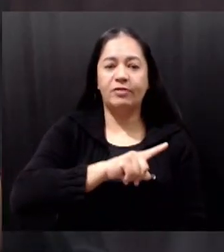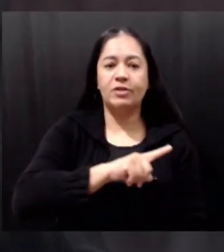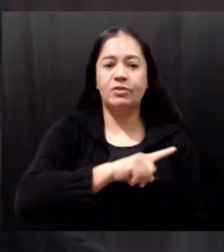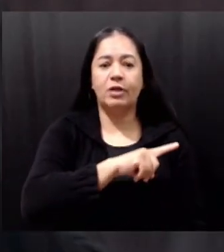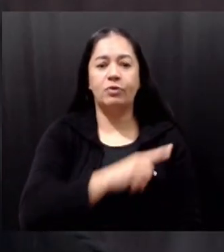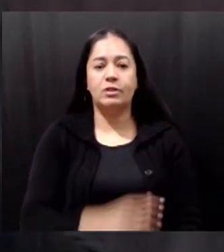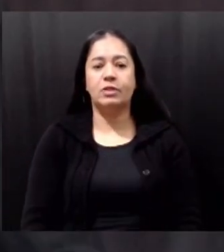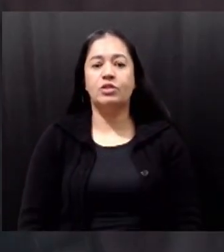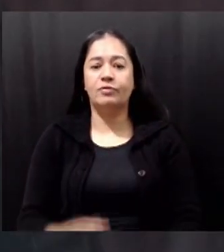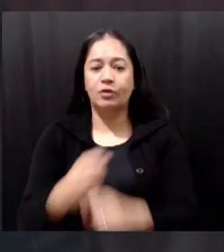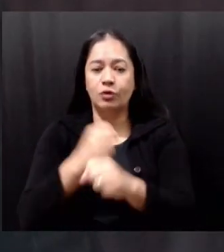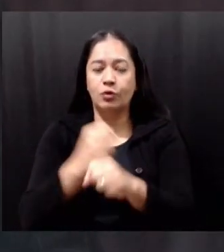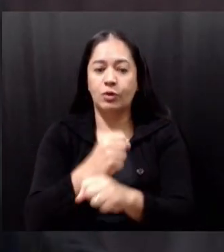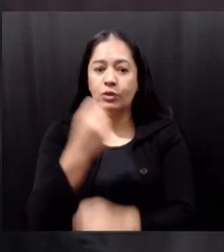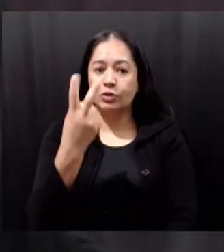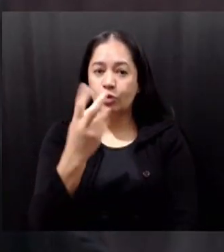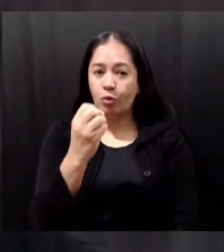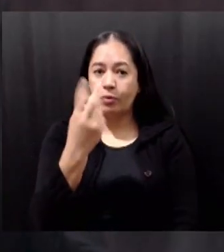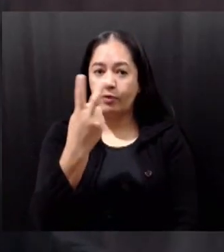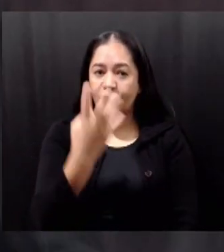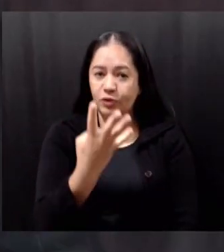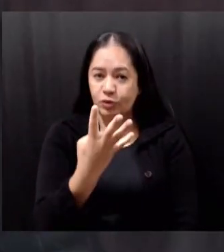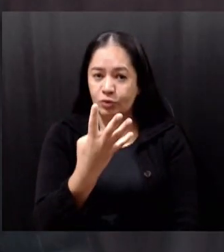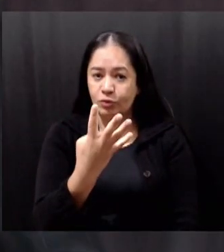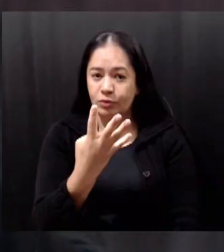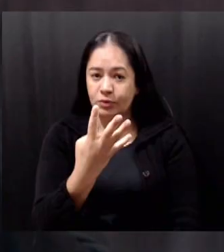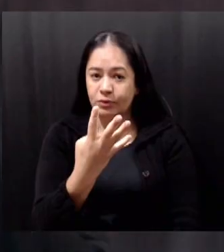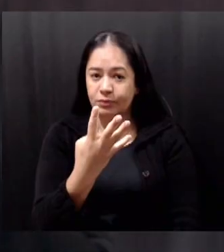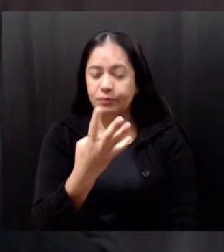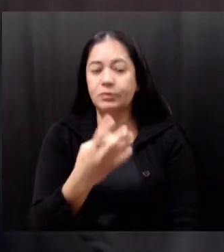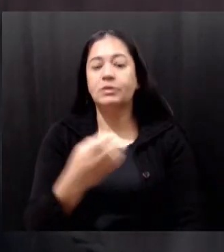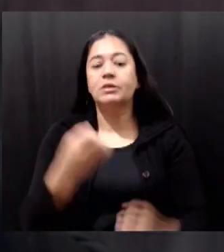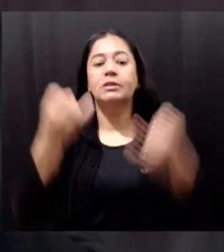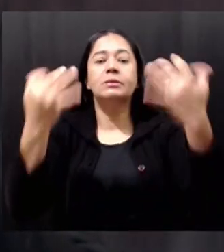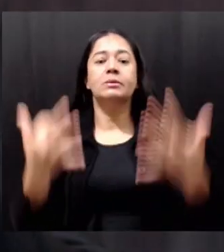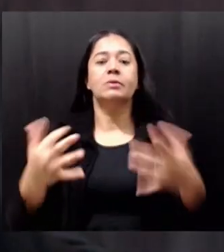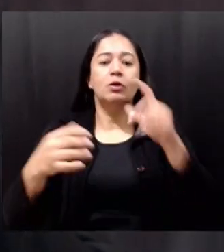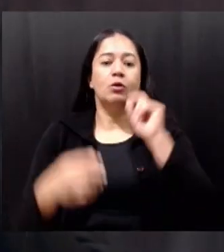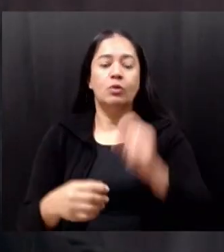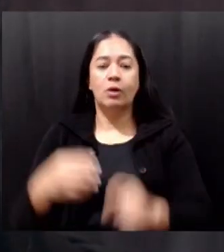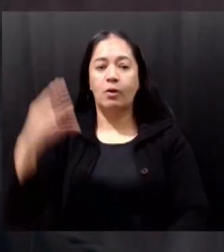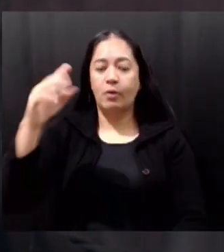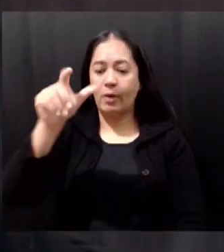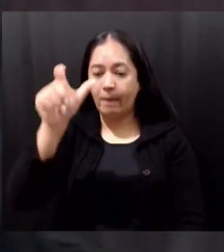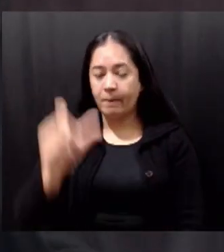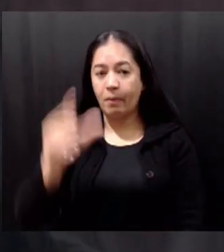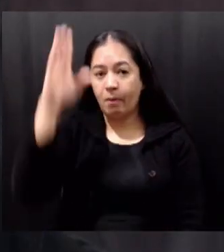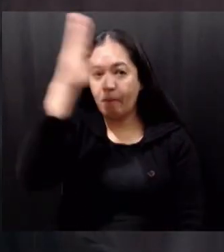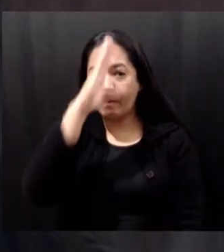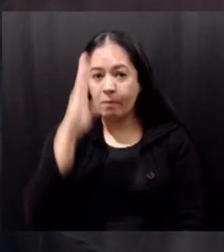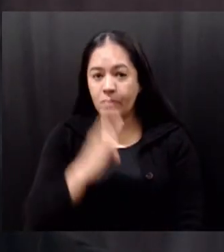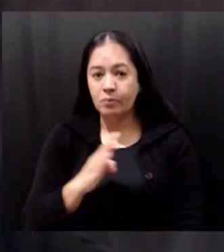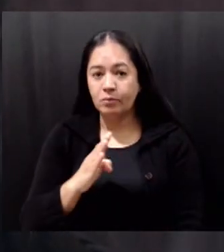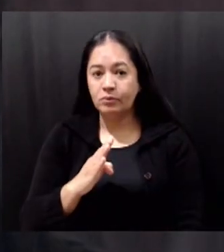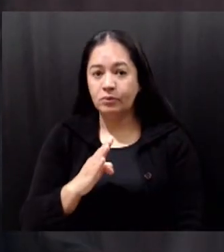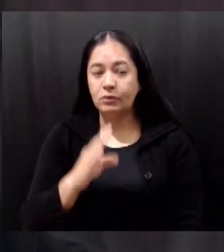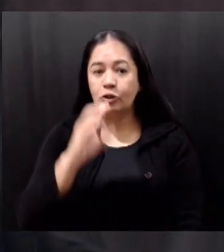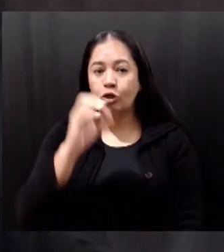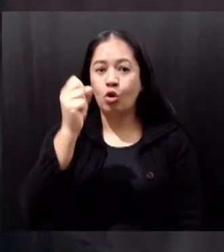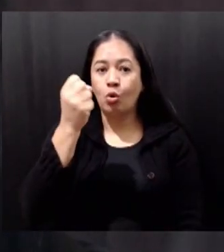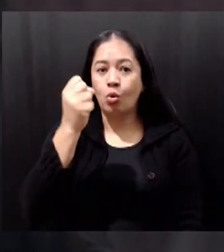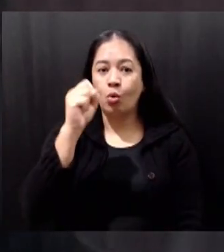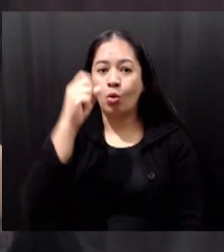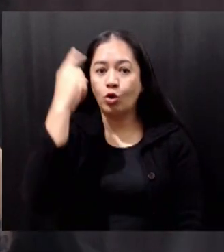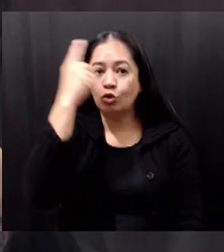2024, pelo We Are Social, que diz que o brasileiro fica, em média, 8 horas e 8